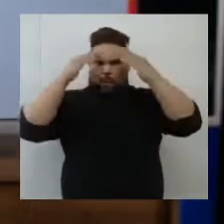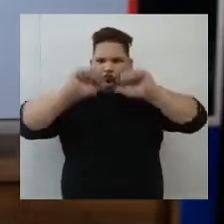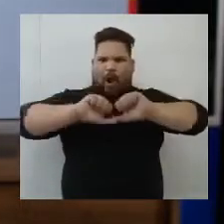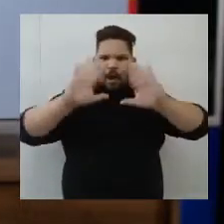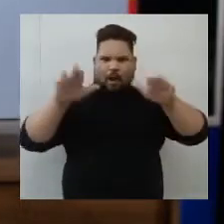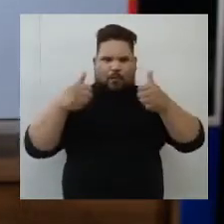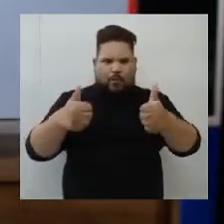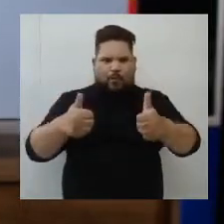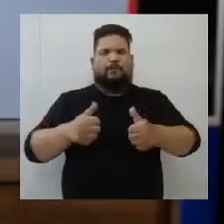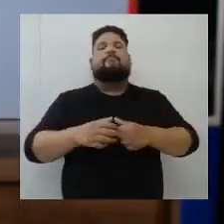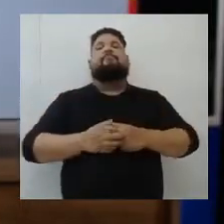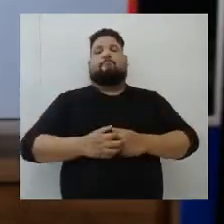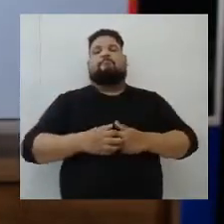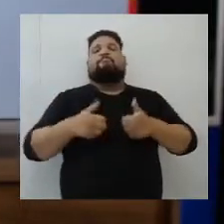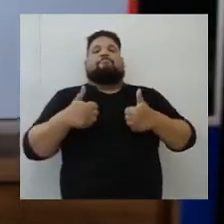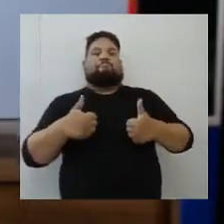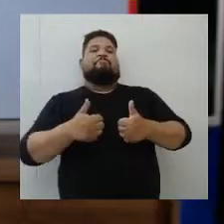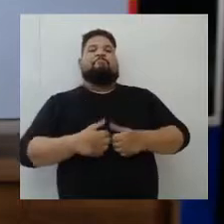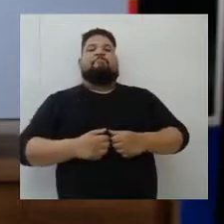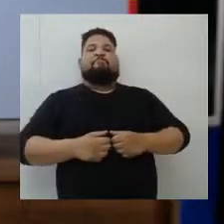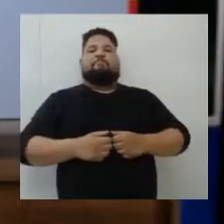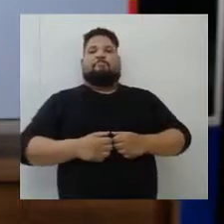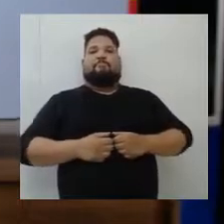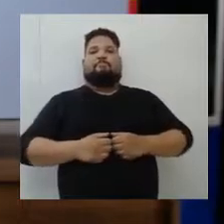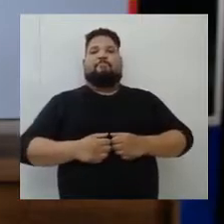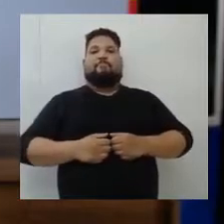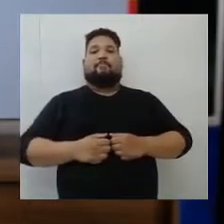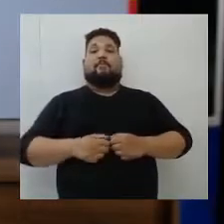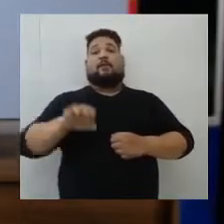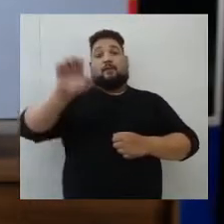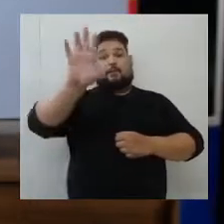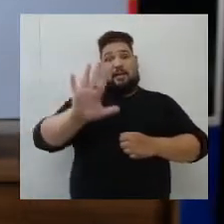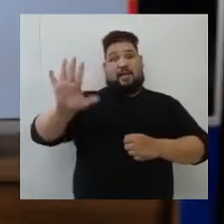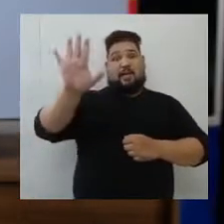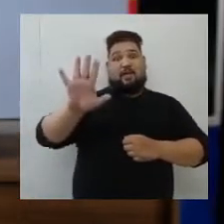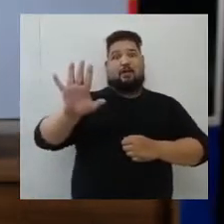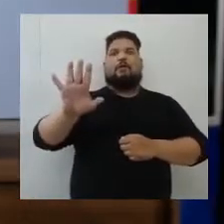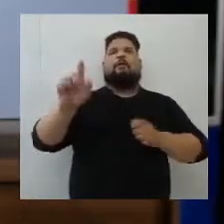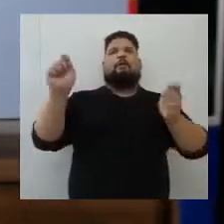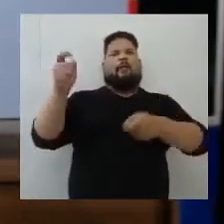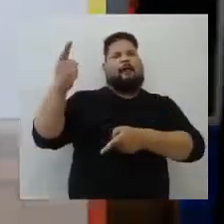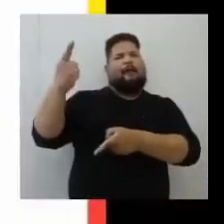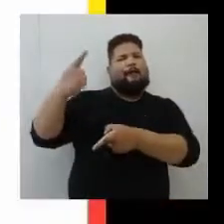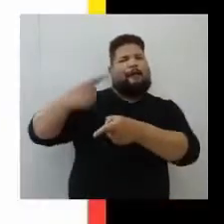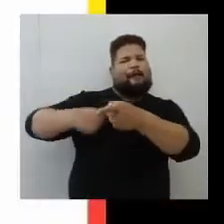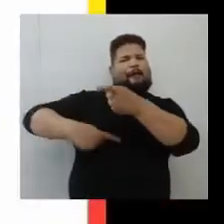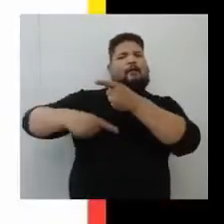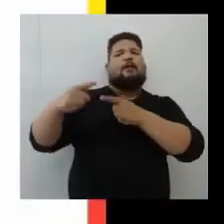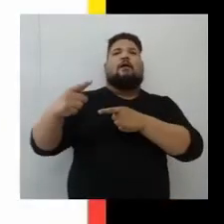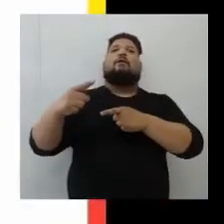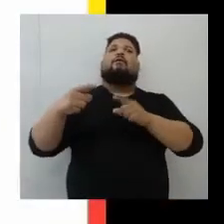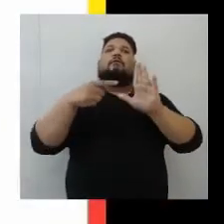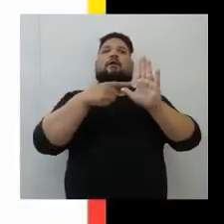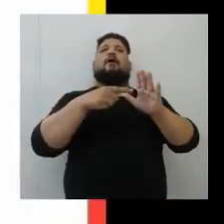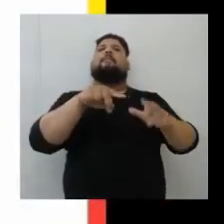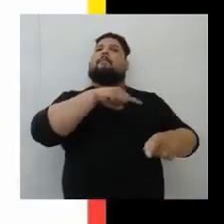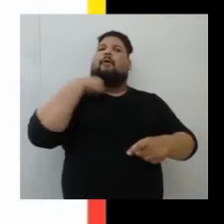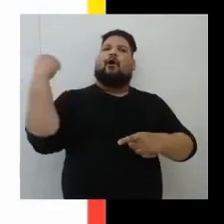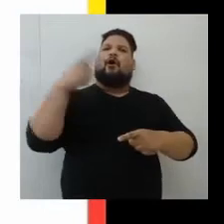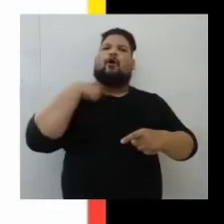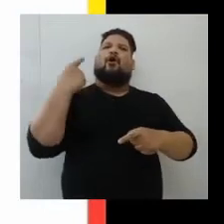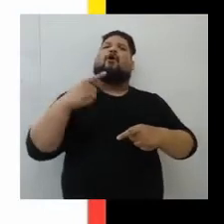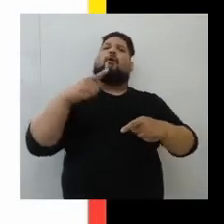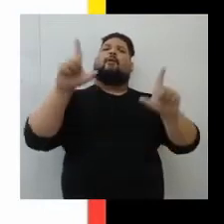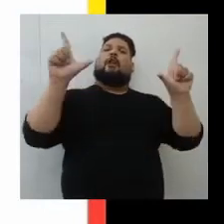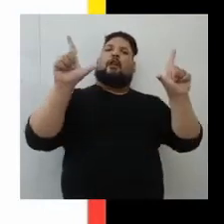tranquilo? Tranquilão? Então, a Europa só vai se recuperar desse período de grande fome, as mortes só realmente vão estabilizar,